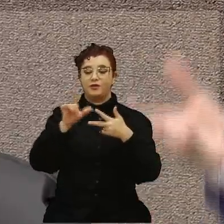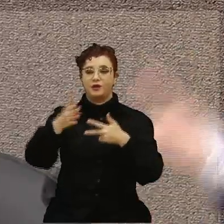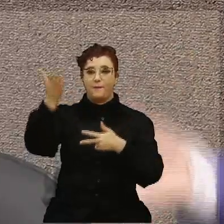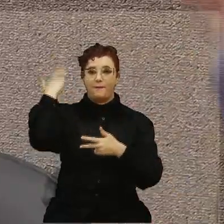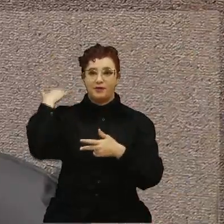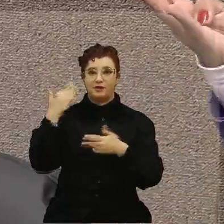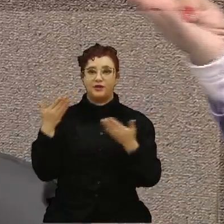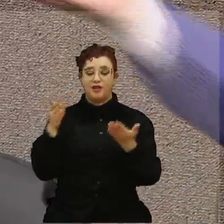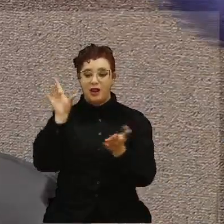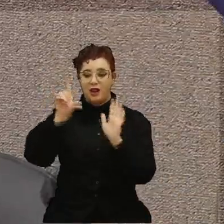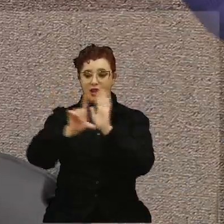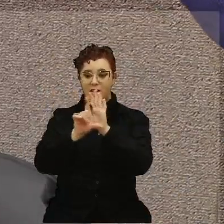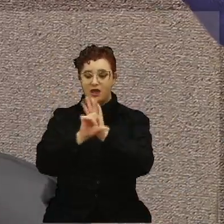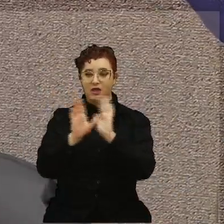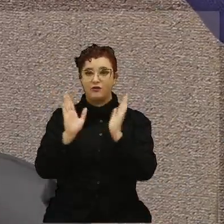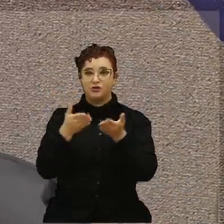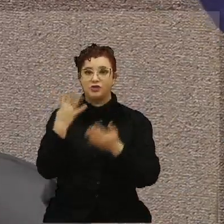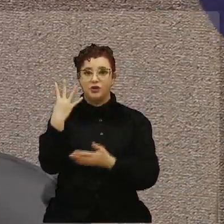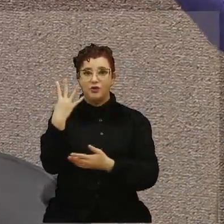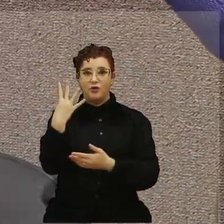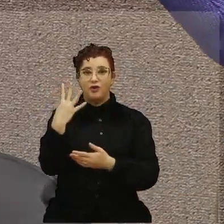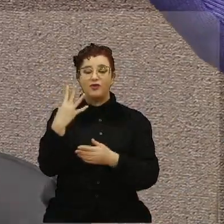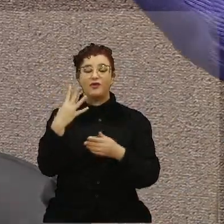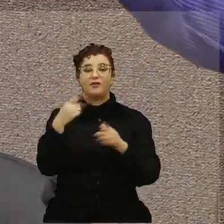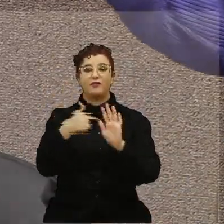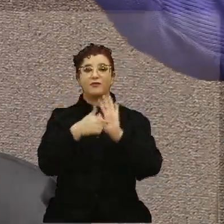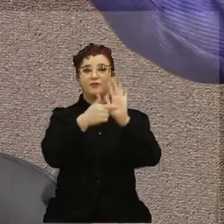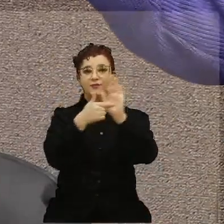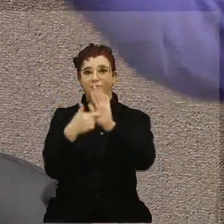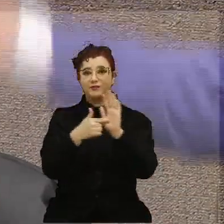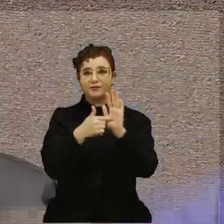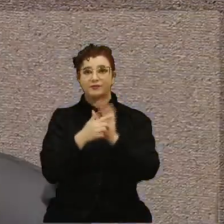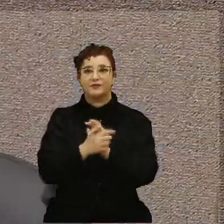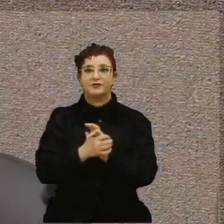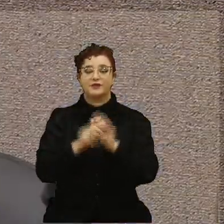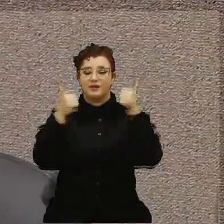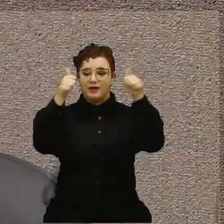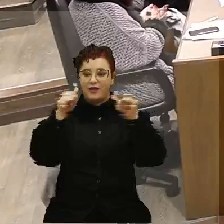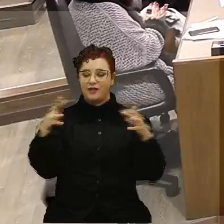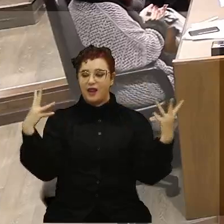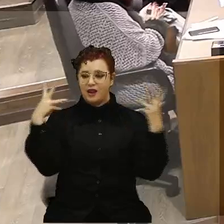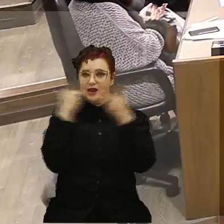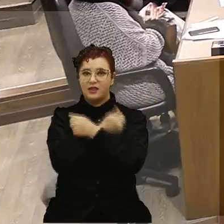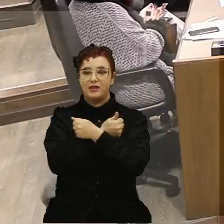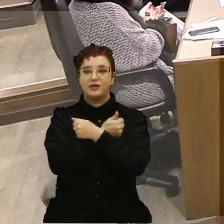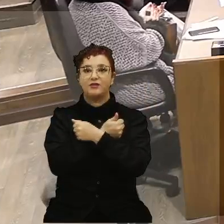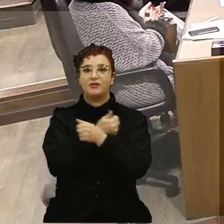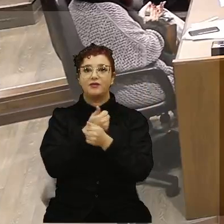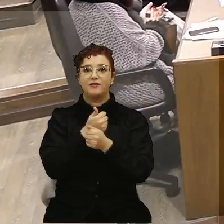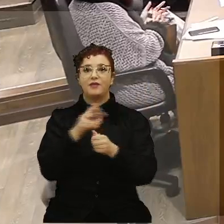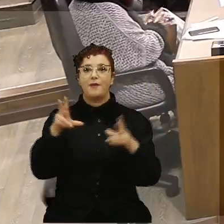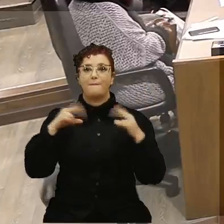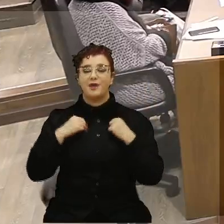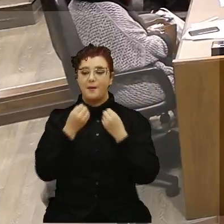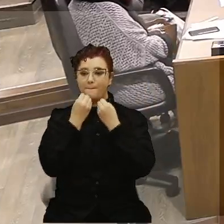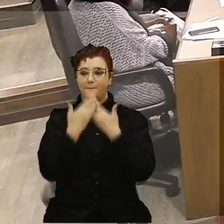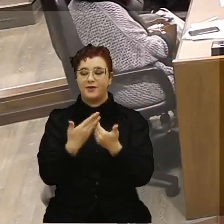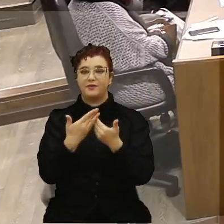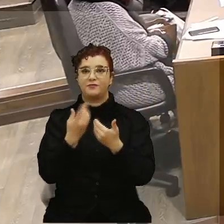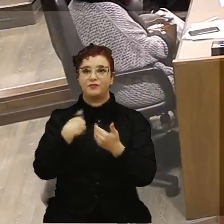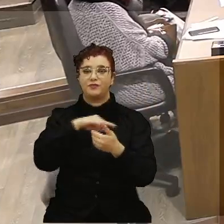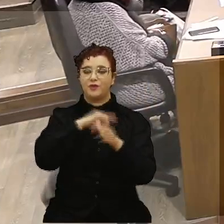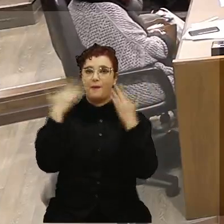lei hoje já na 4ª edição. Pode levantar, João, pode levantar. O cartaz é lindo e ele merece demais os